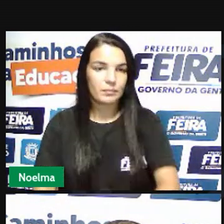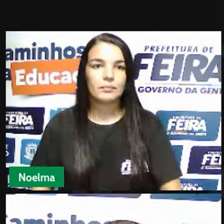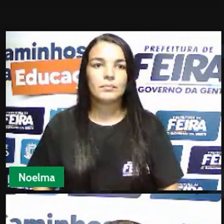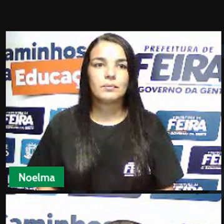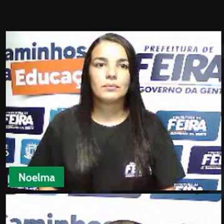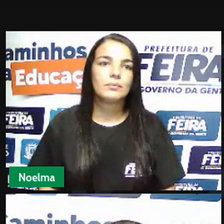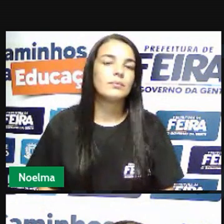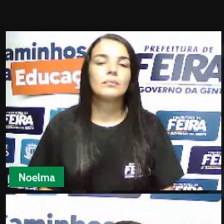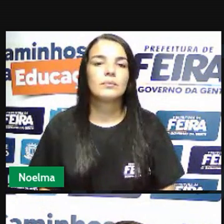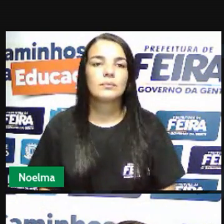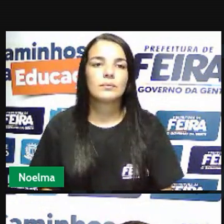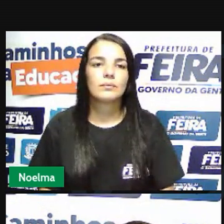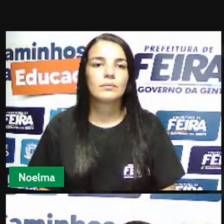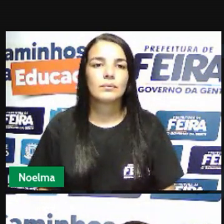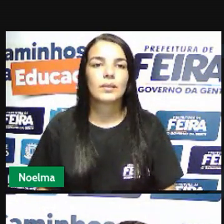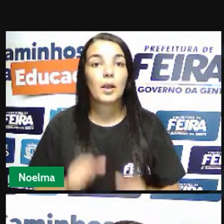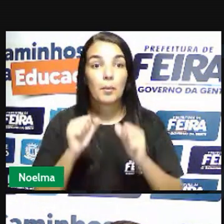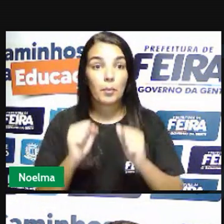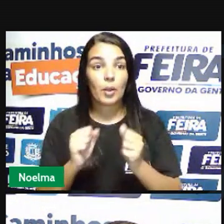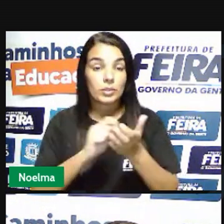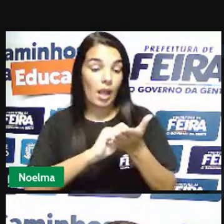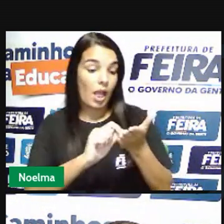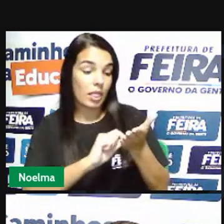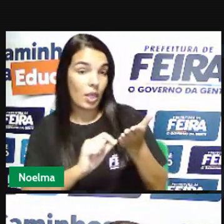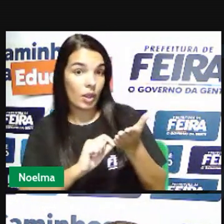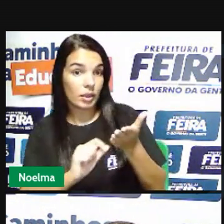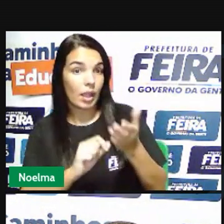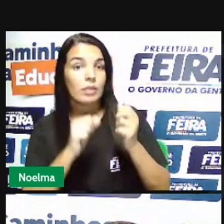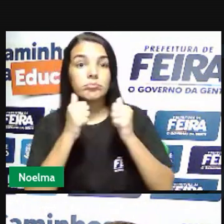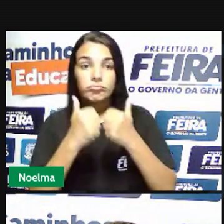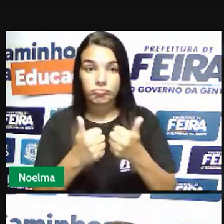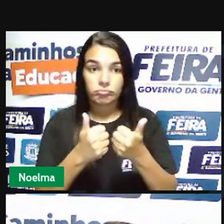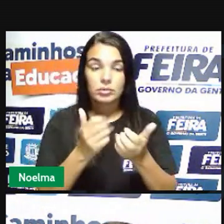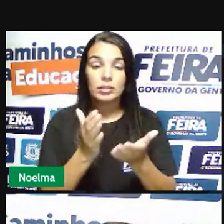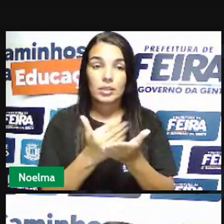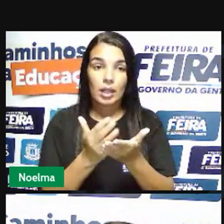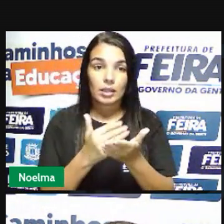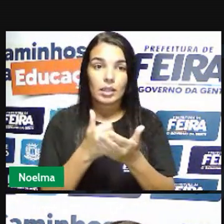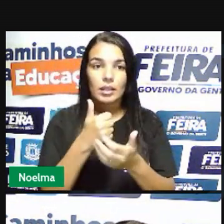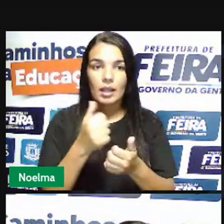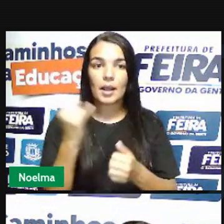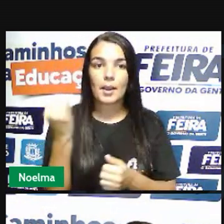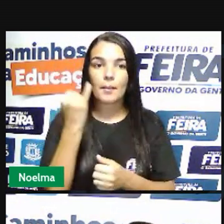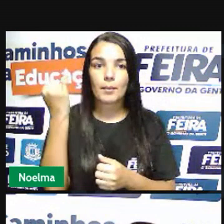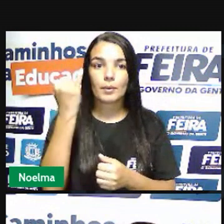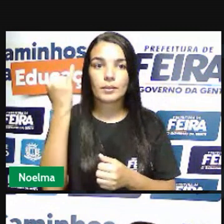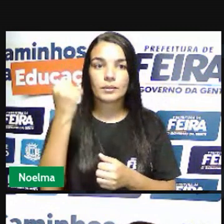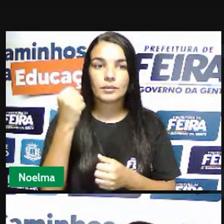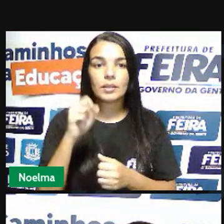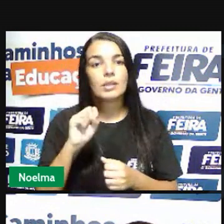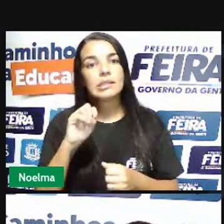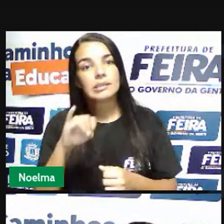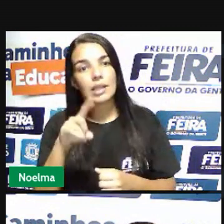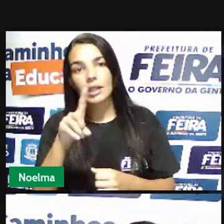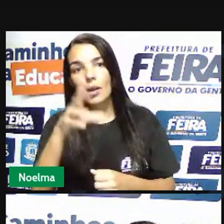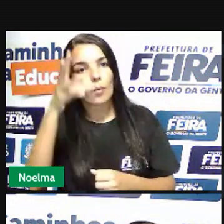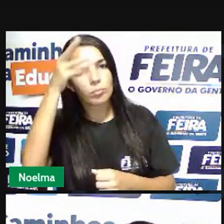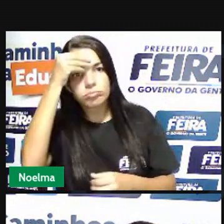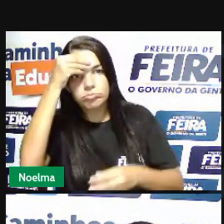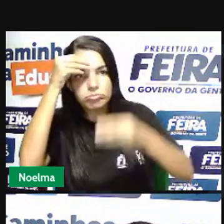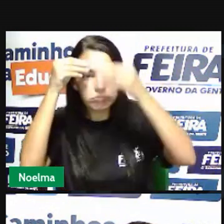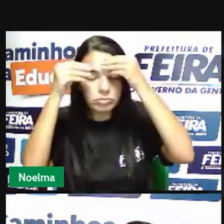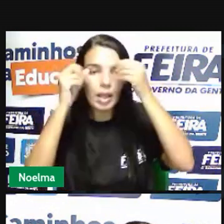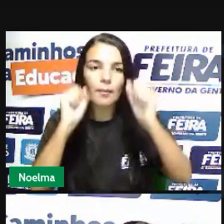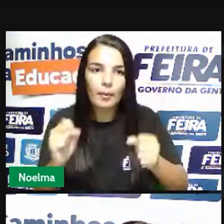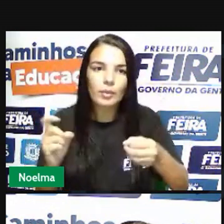Se vocês quiserem anotar no caderninho de vocês para vocês fazerem uma revisão, também é interessante. Caso vocês não tenham compreendido, volte